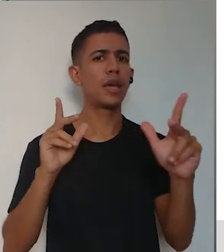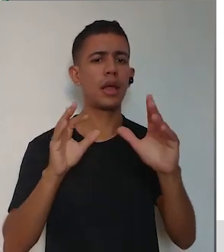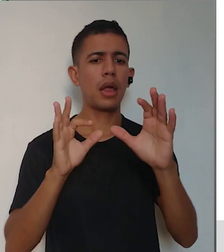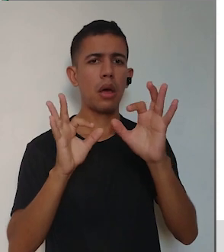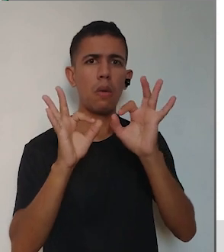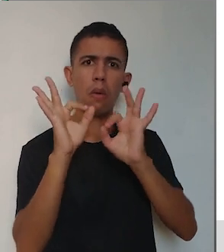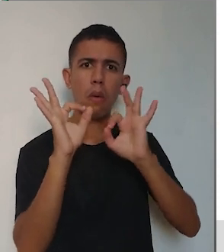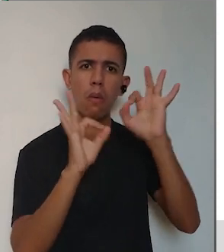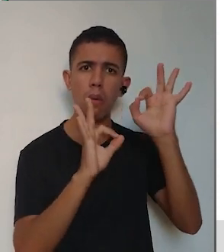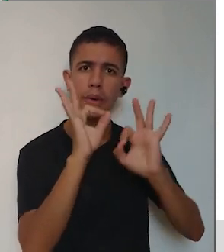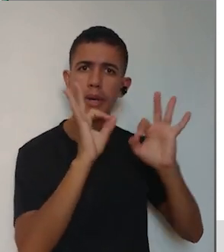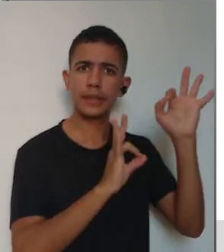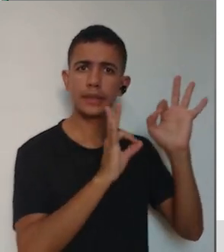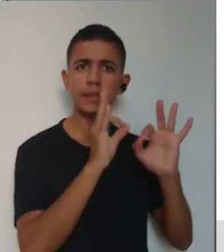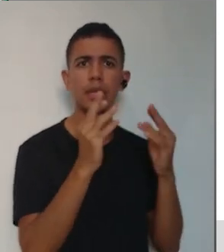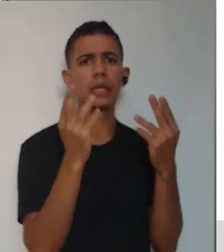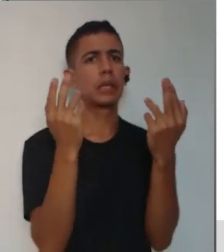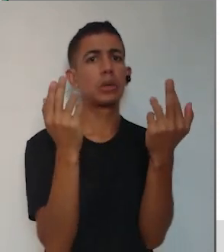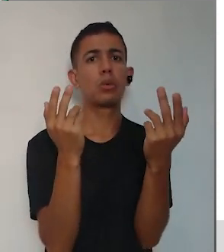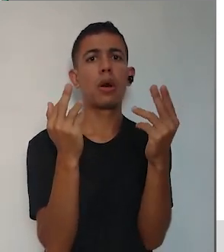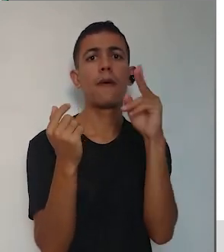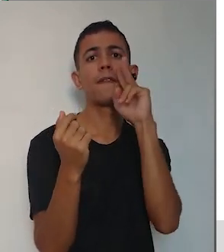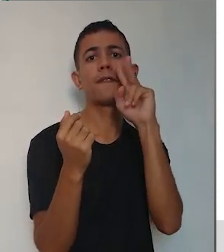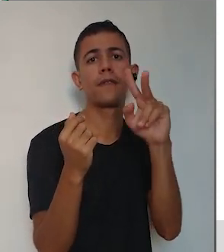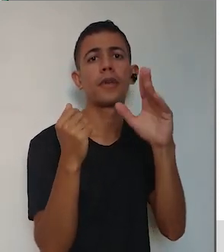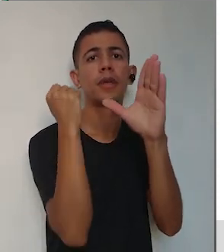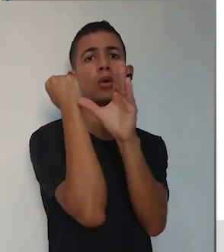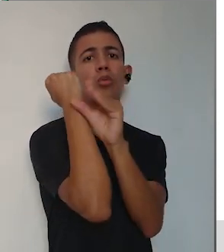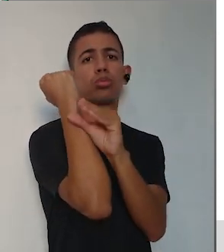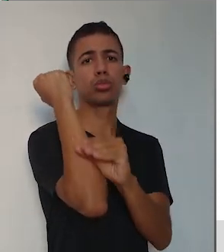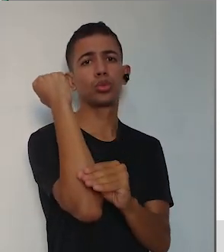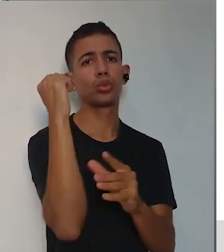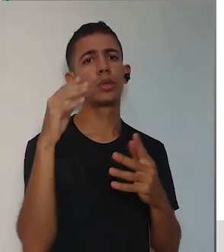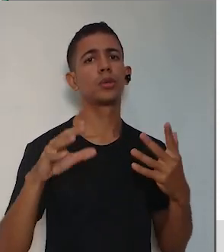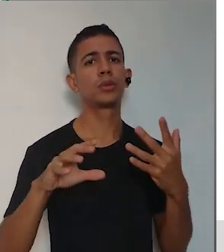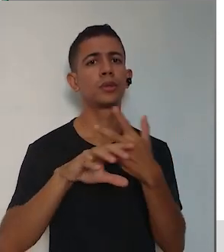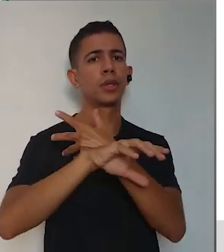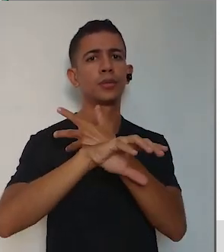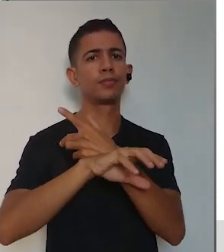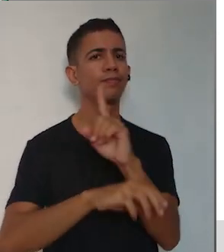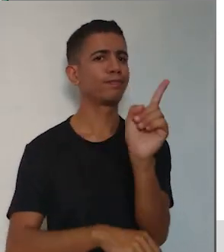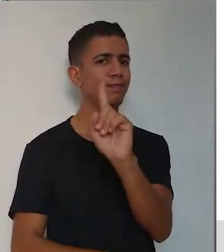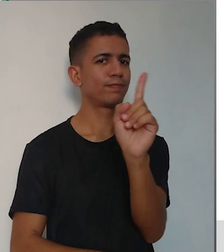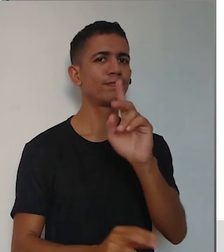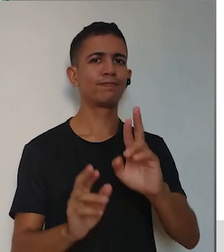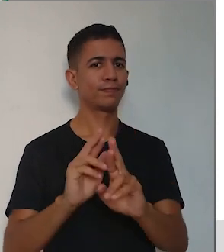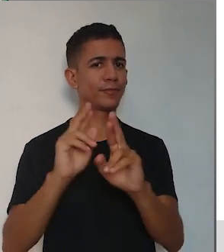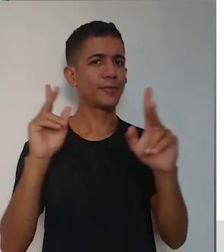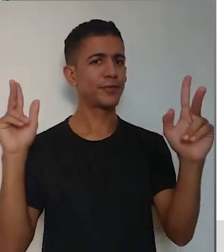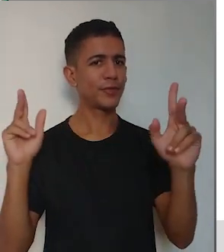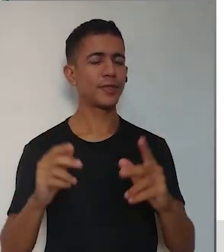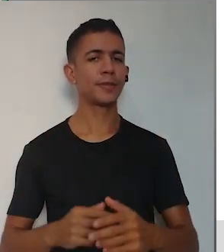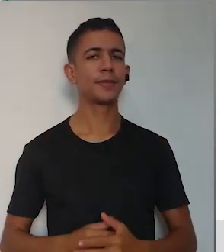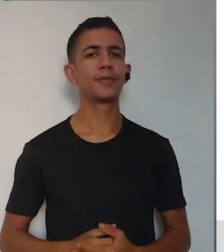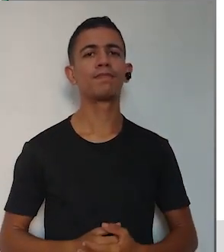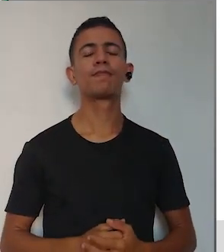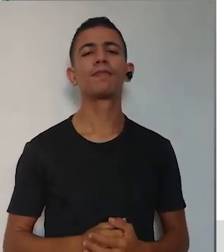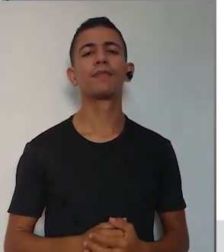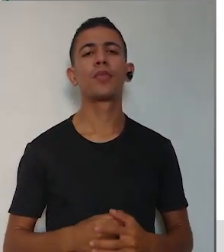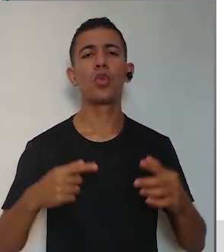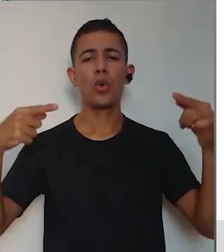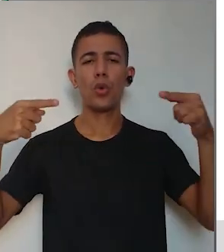caso não são extremamente organizadas, como vimos na musculatura estriada esquelética.